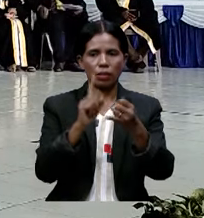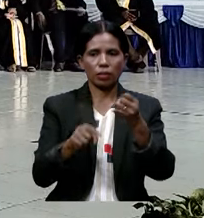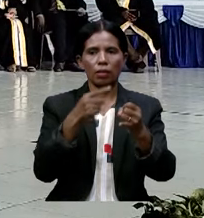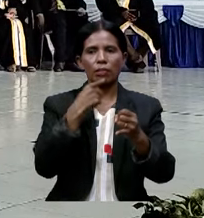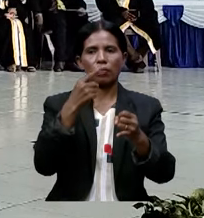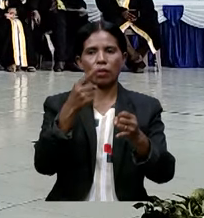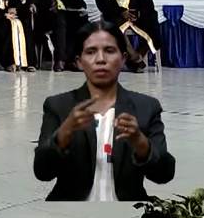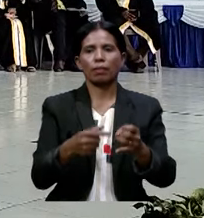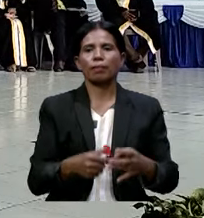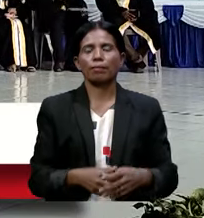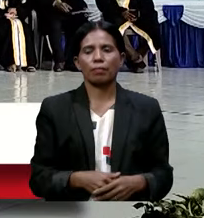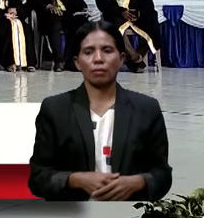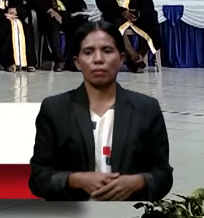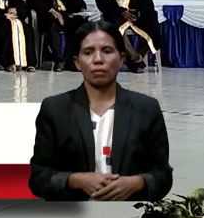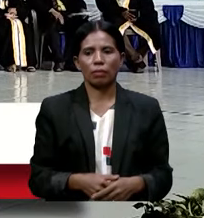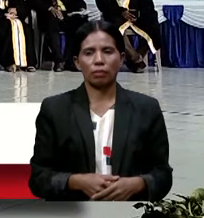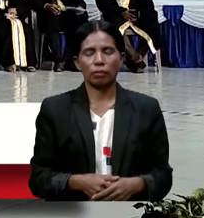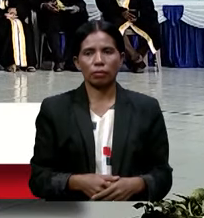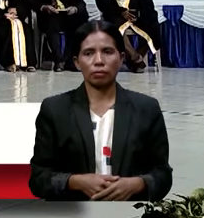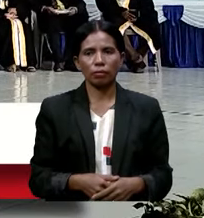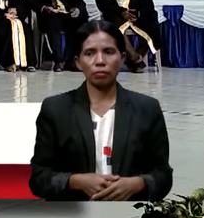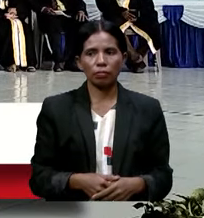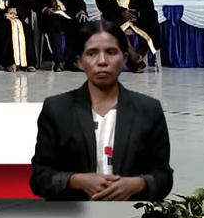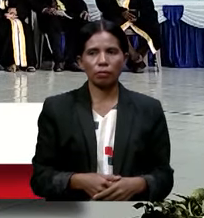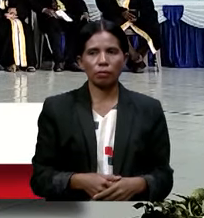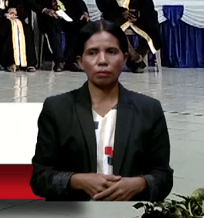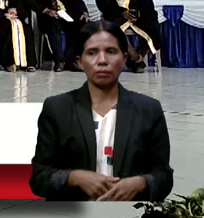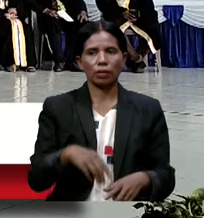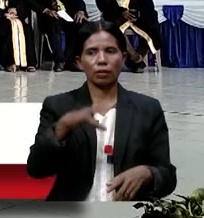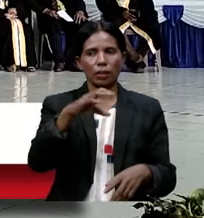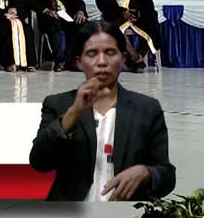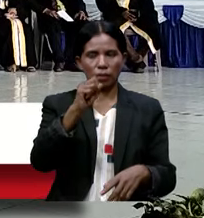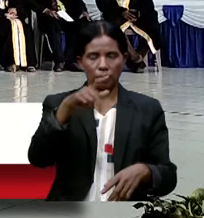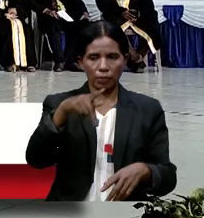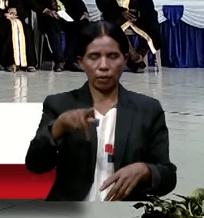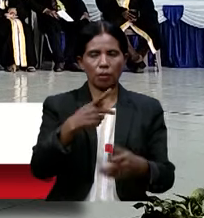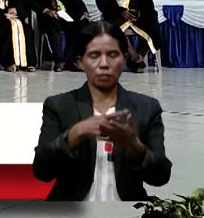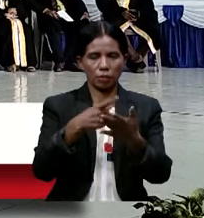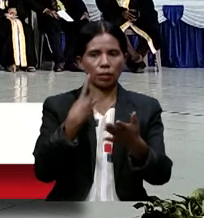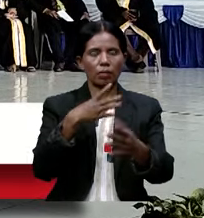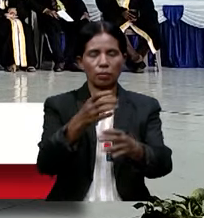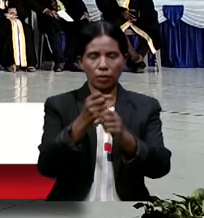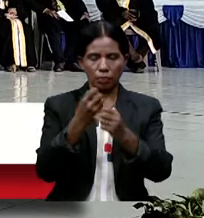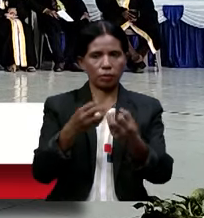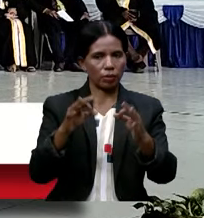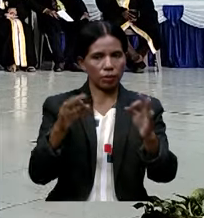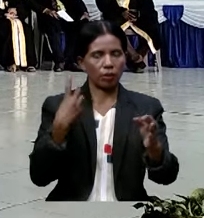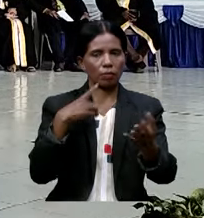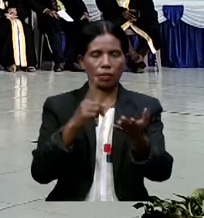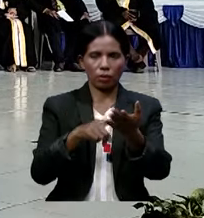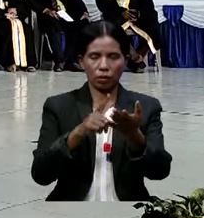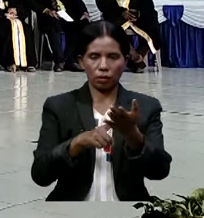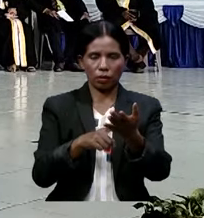tetra e CFP, que é a proposta de Simona, a minha discussão